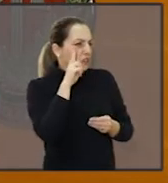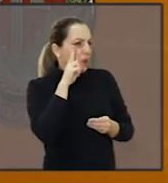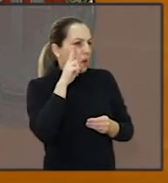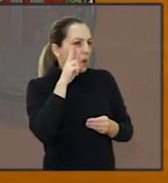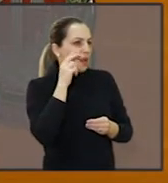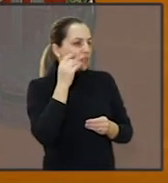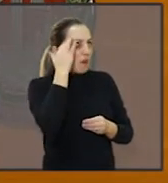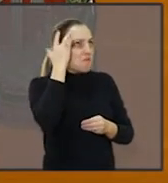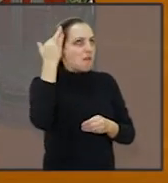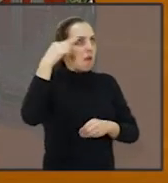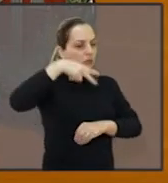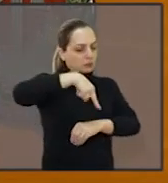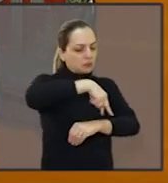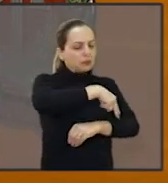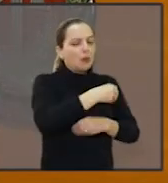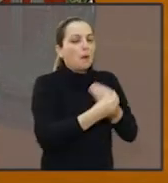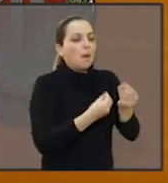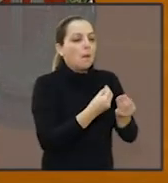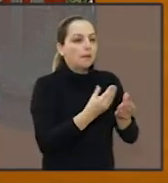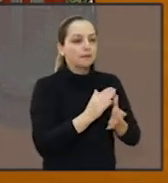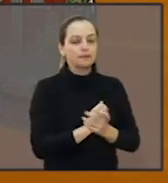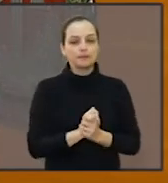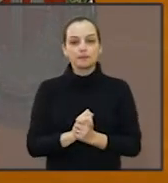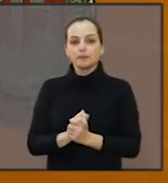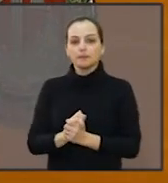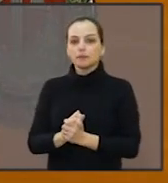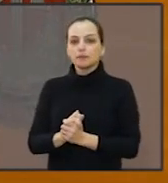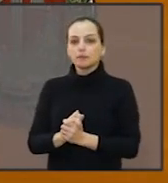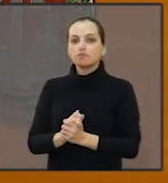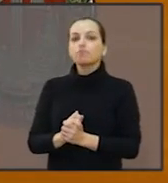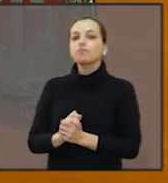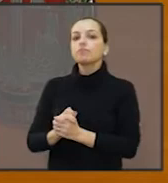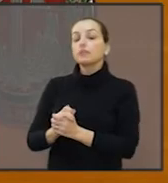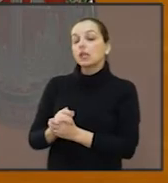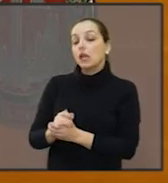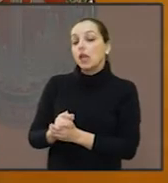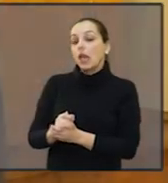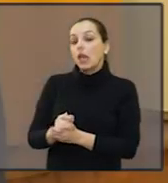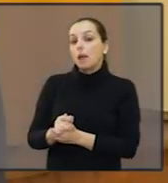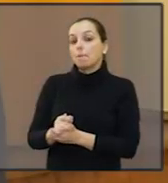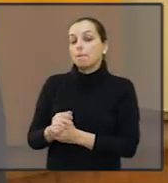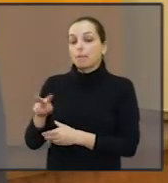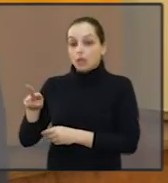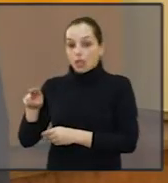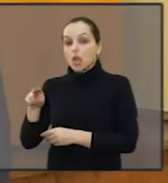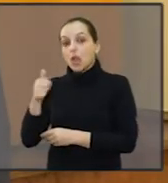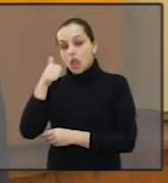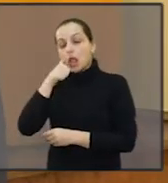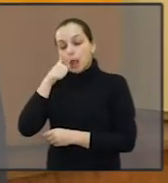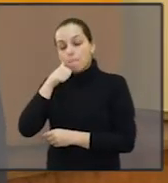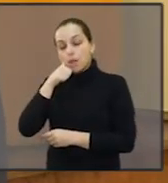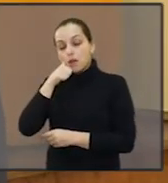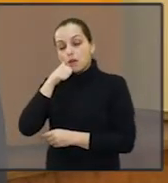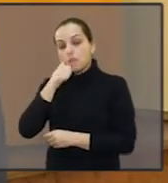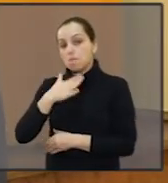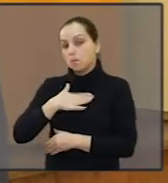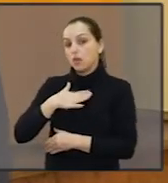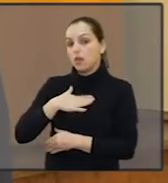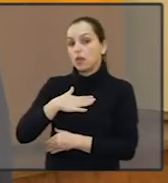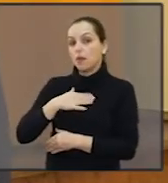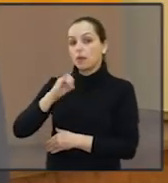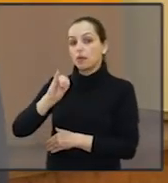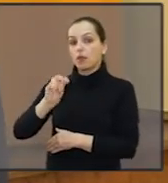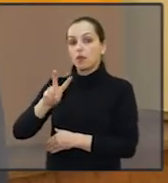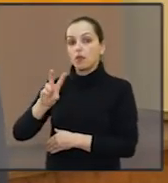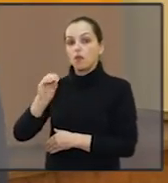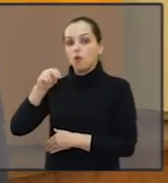Bündchen, mais ou menos isso? Então, olha, o basquete é a minha irmã, né? Como eu falei, eu tenho 6 irmãs. Tem